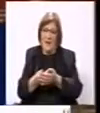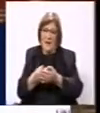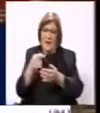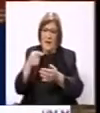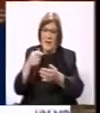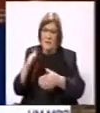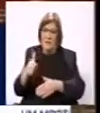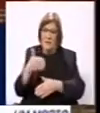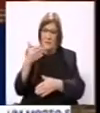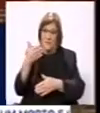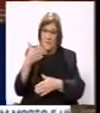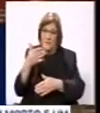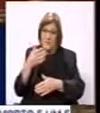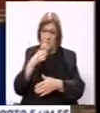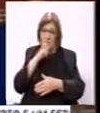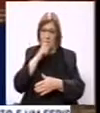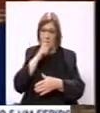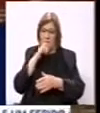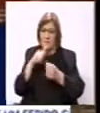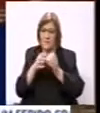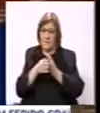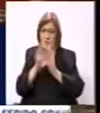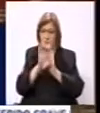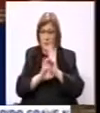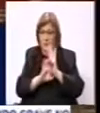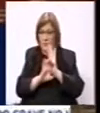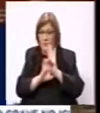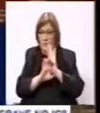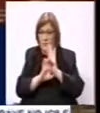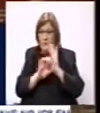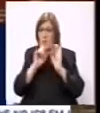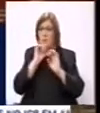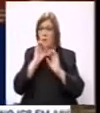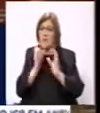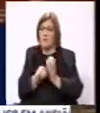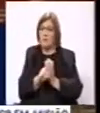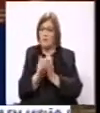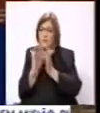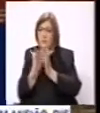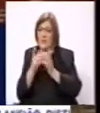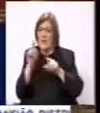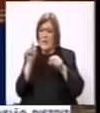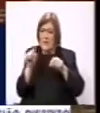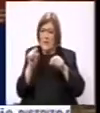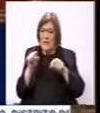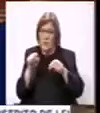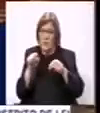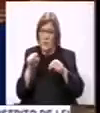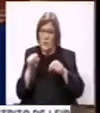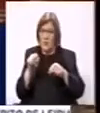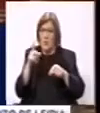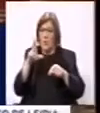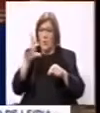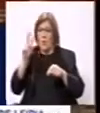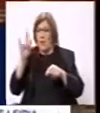iniciativa e de impulso com todas as condições para a criação que é isso que ela quer um concurso sobre